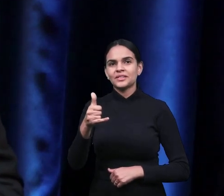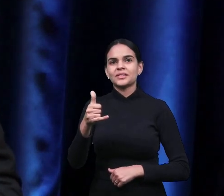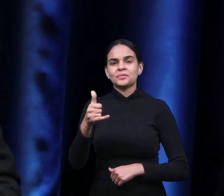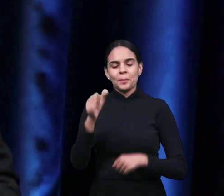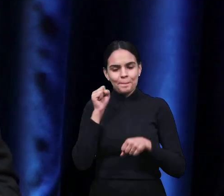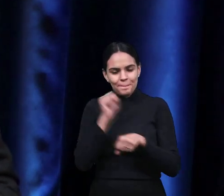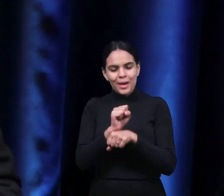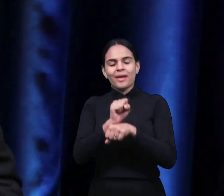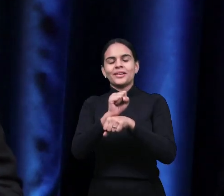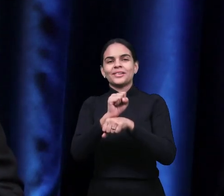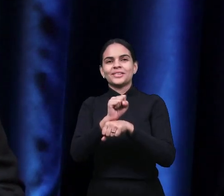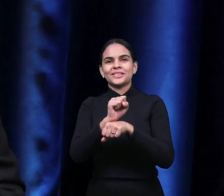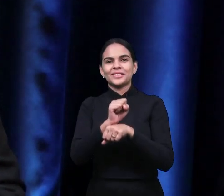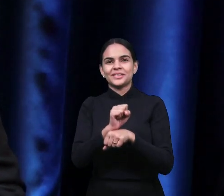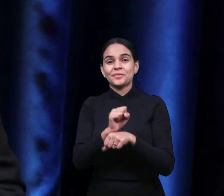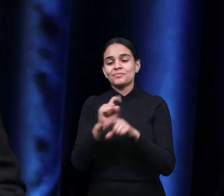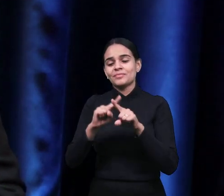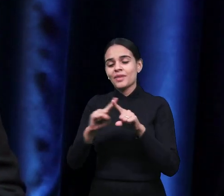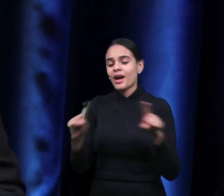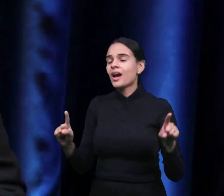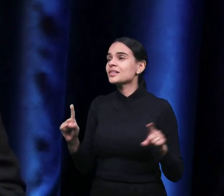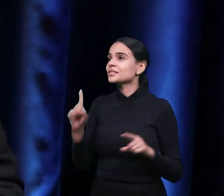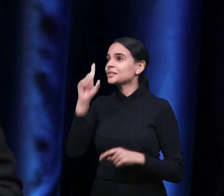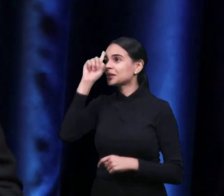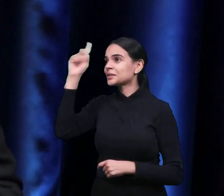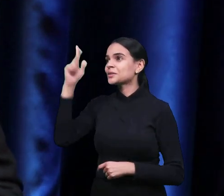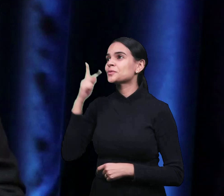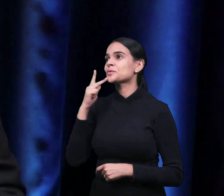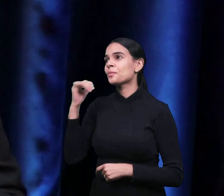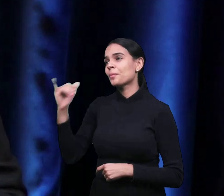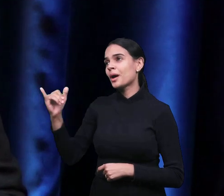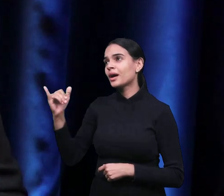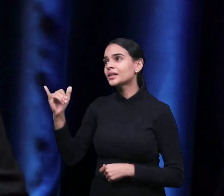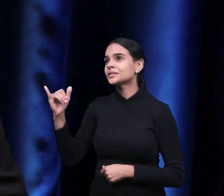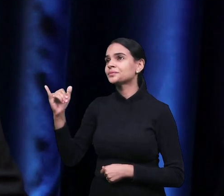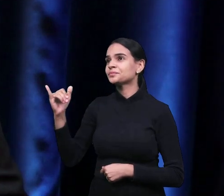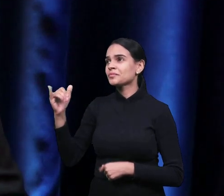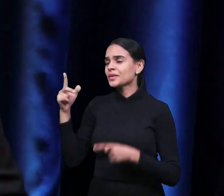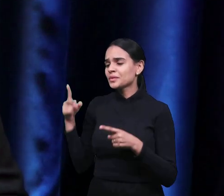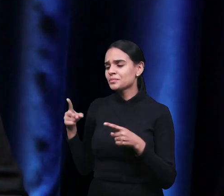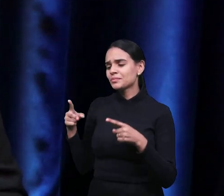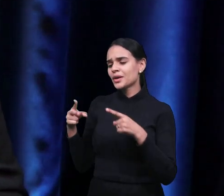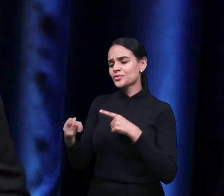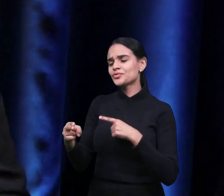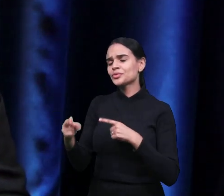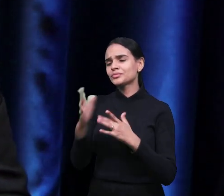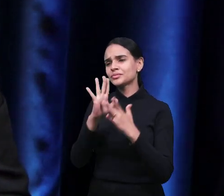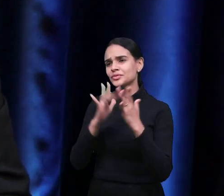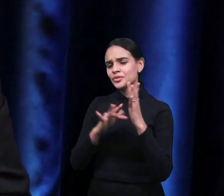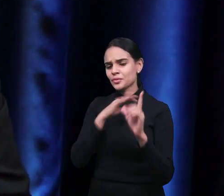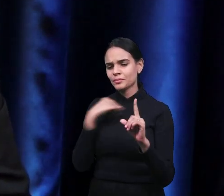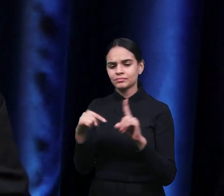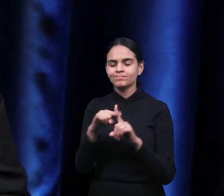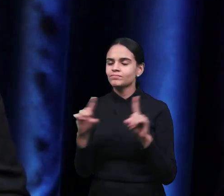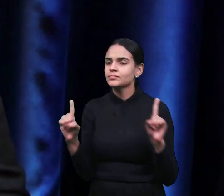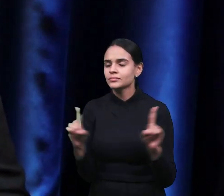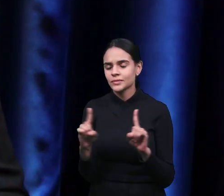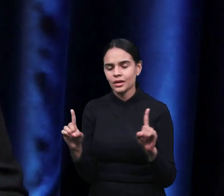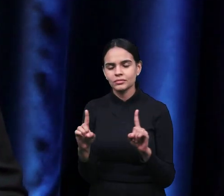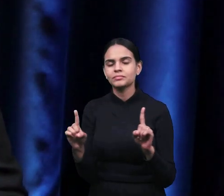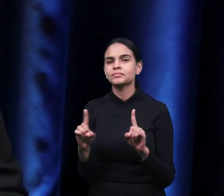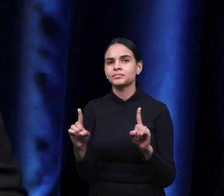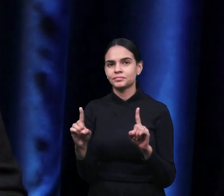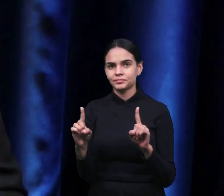dor, mas o pai não, né, ele não se poupou desse sofrimento. Aquela lenha